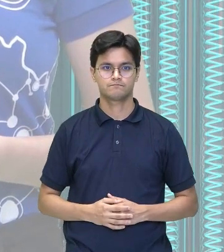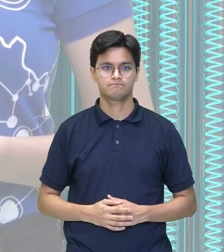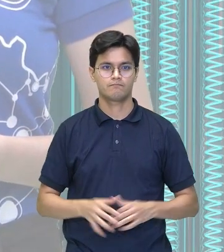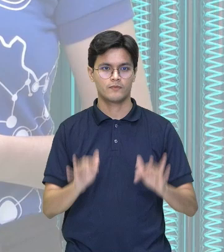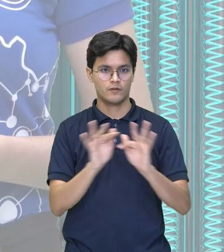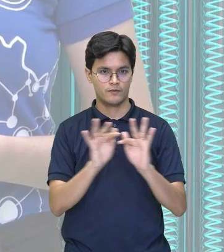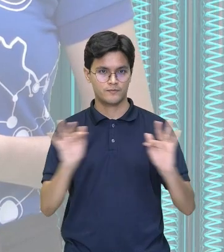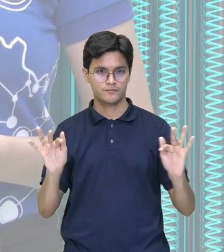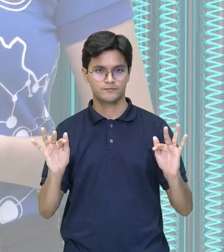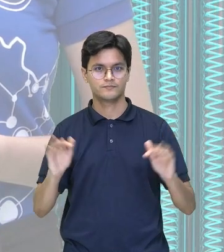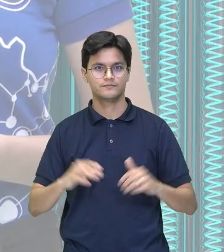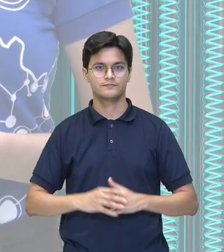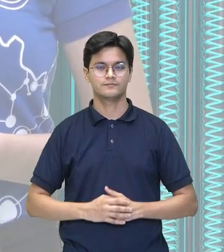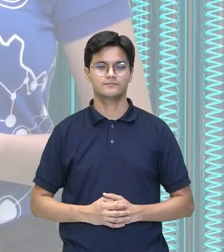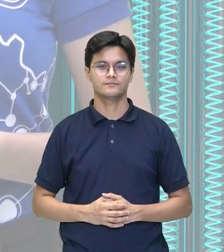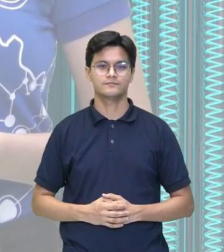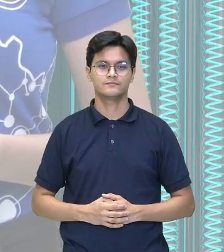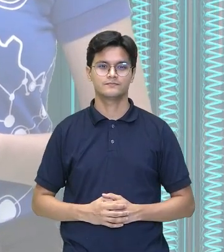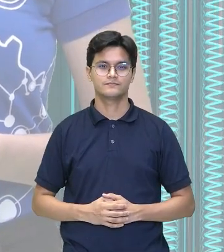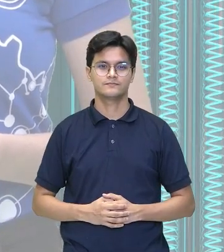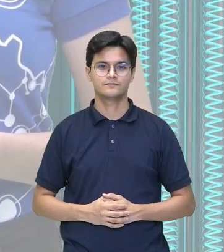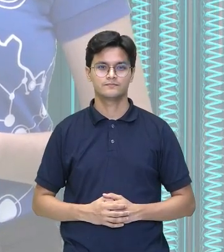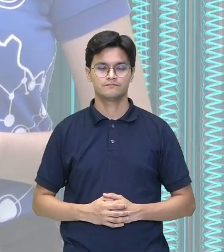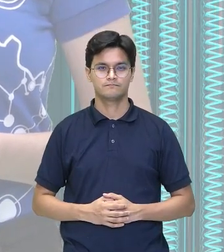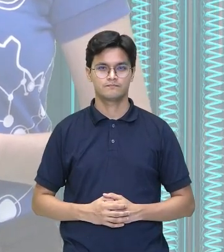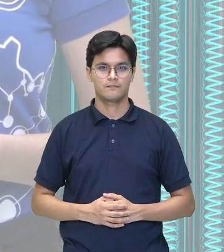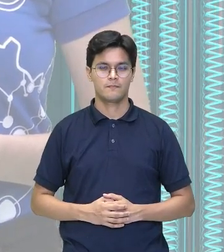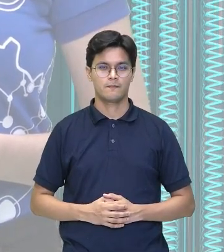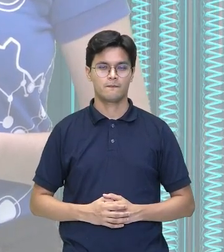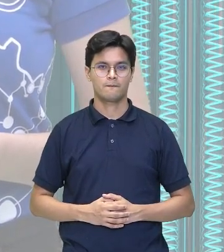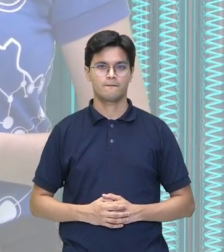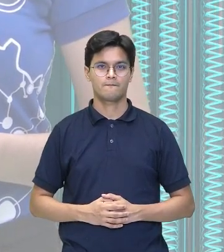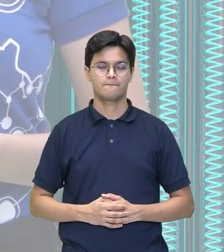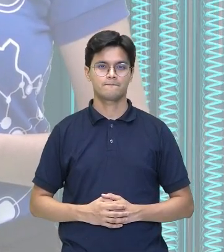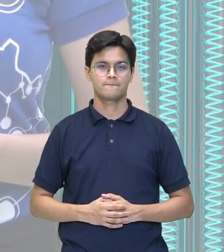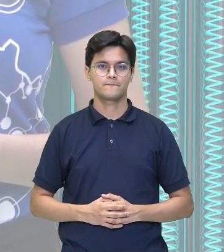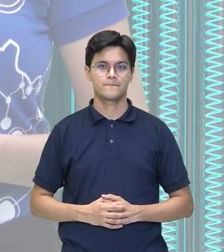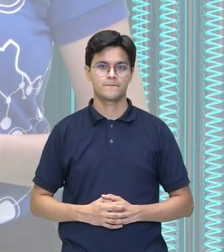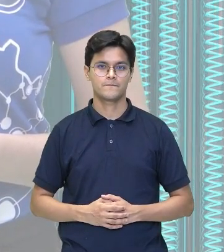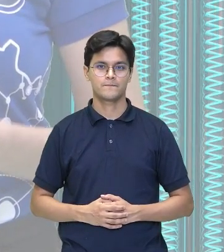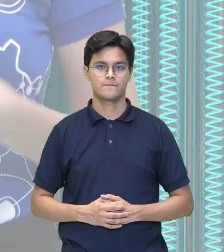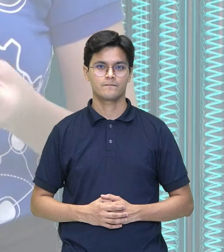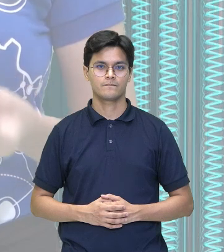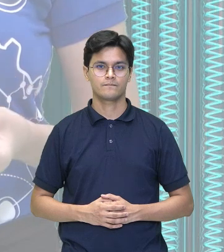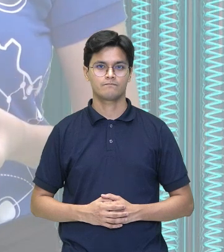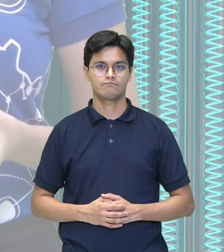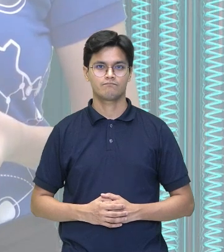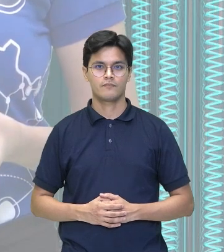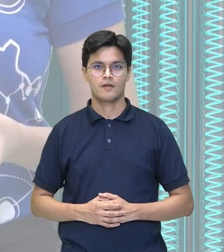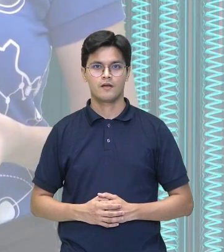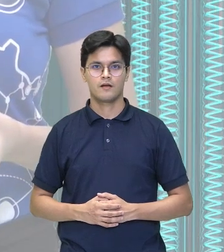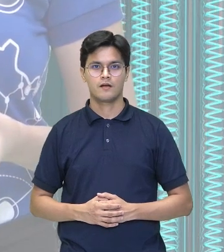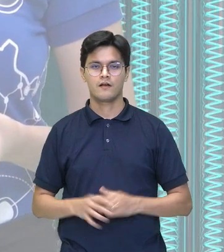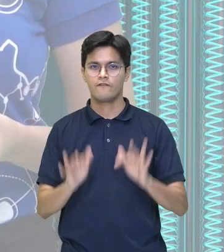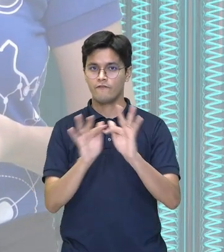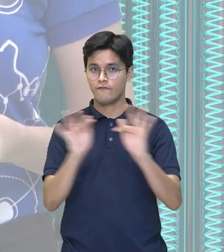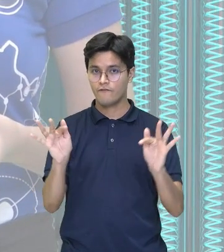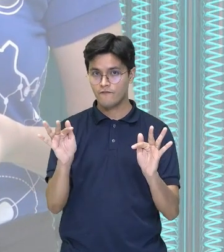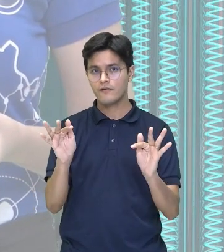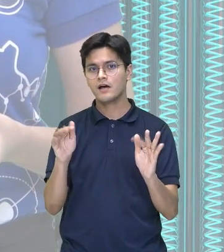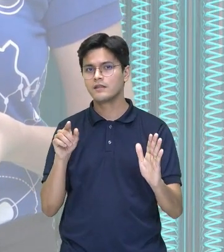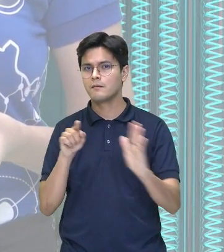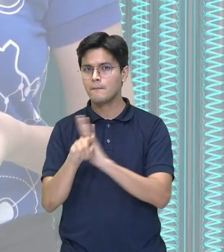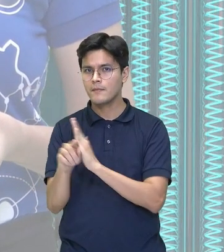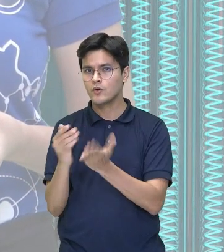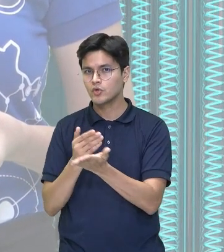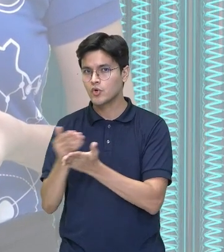Was Lucas driving home? Was Lucas driving home? Então, ali começando a pergunta com was, concordando com o sujeito,